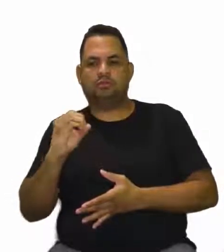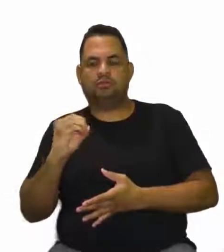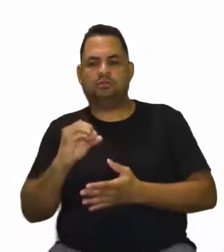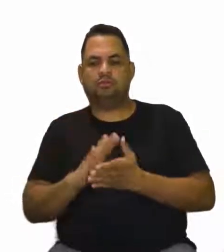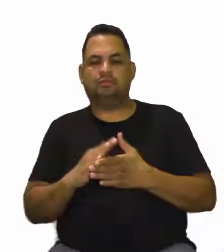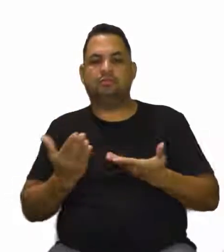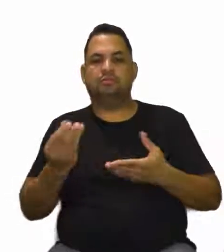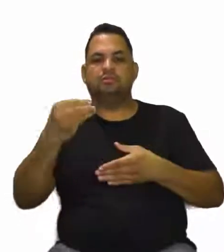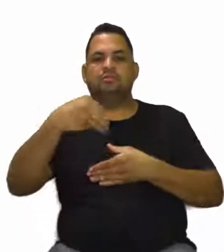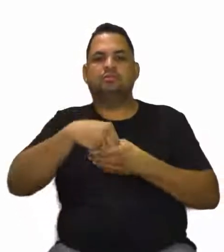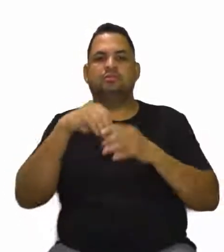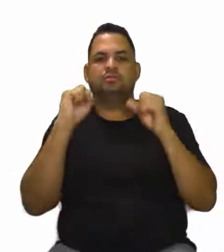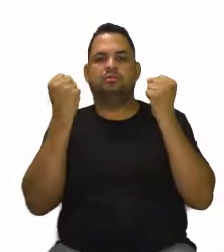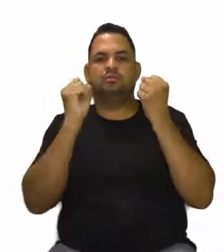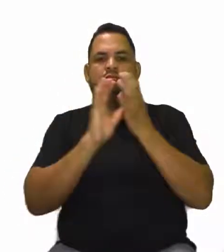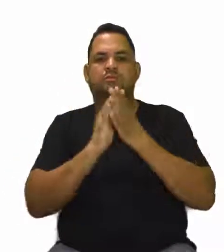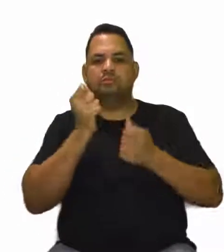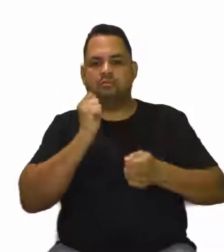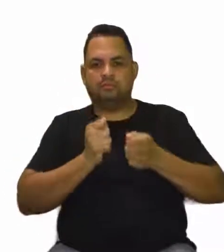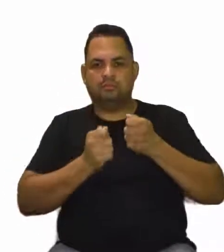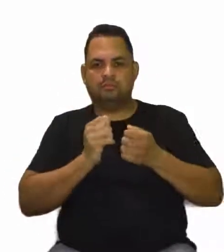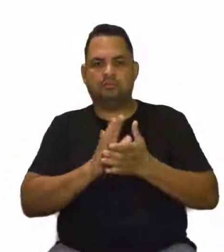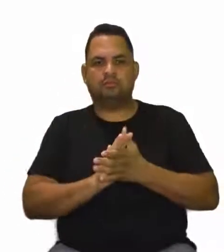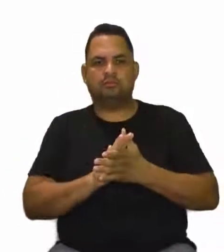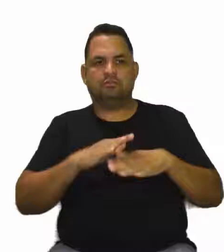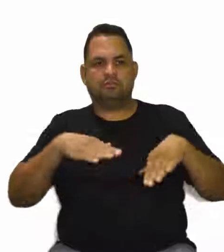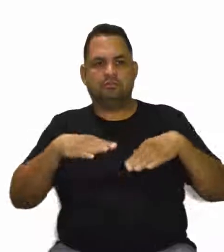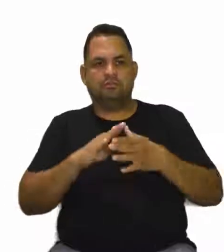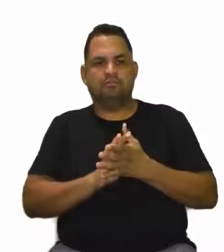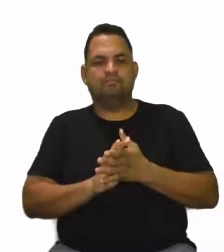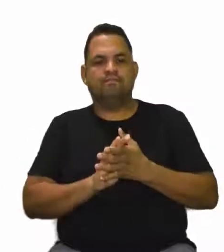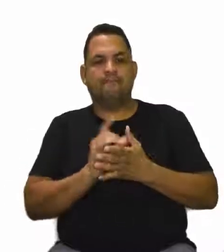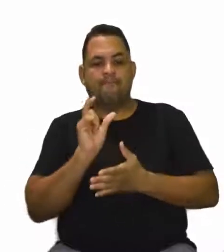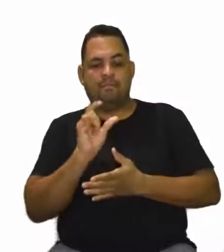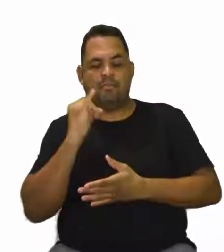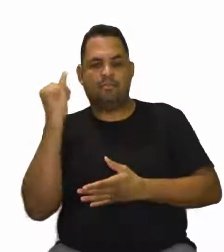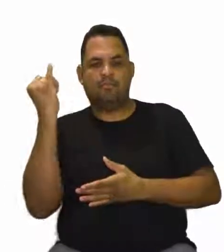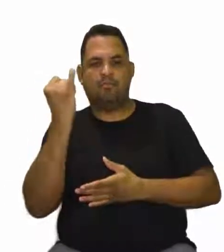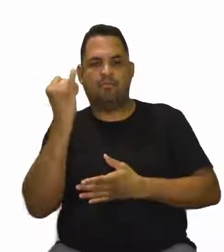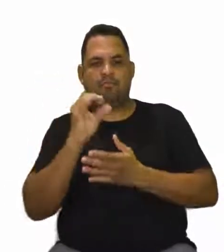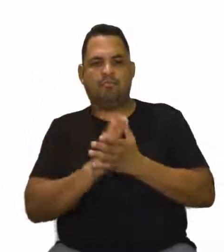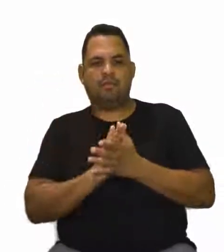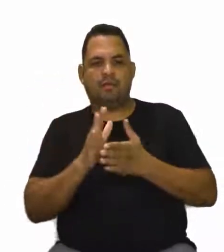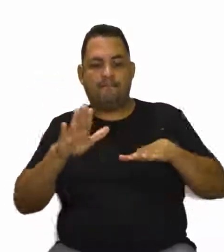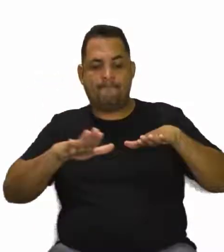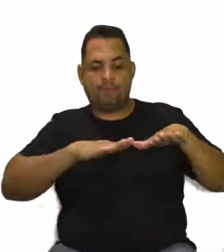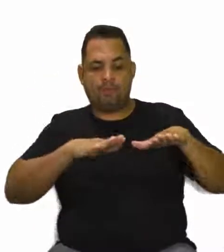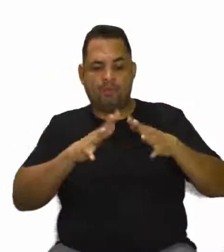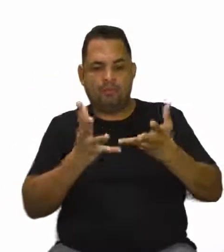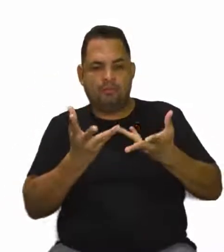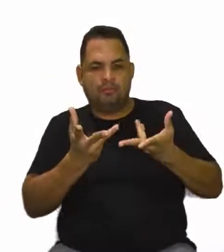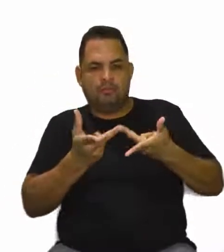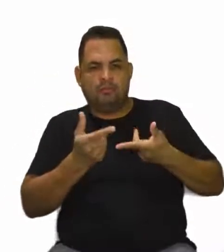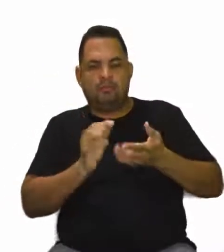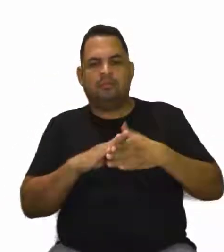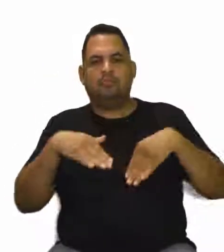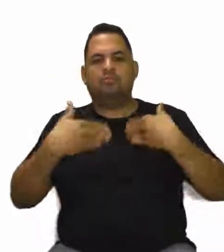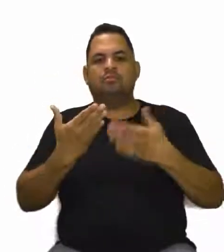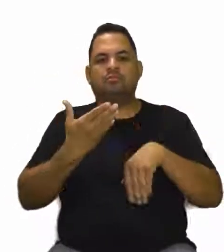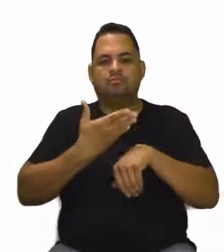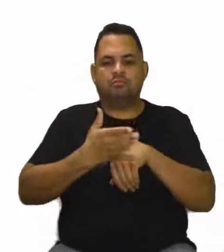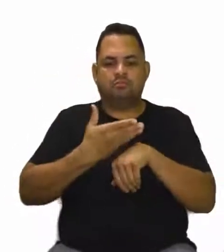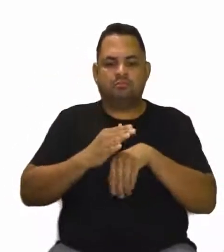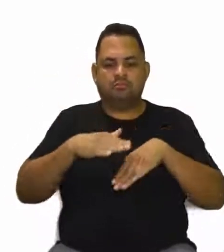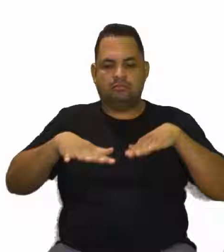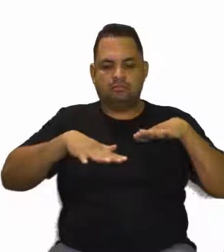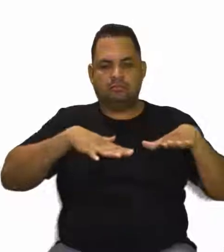ginástica funcional, uma palavra-chave é movimento e habilidade. Então, à medida que eu vou treinando